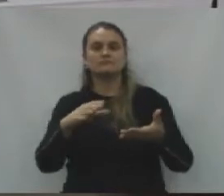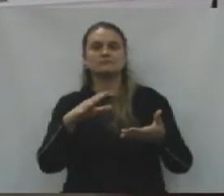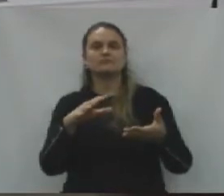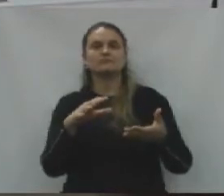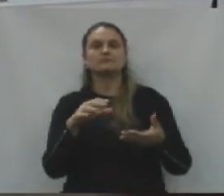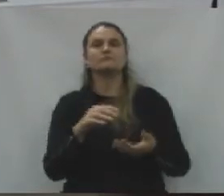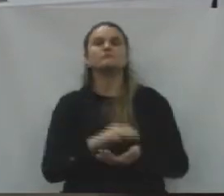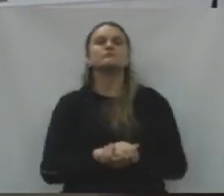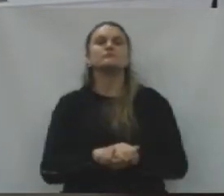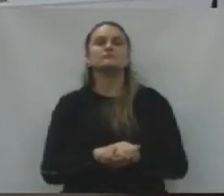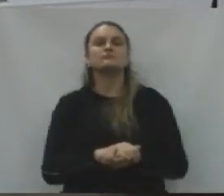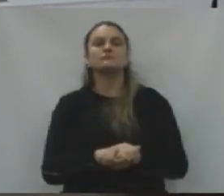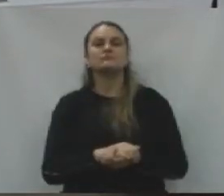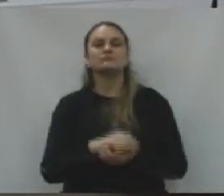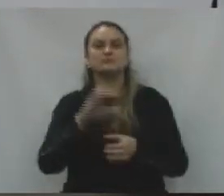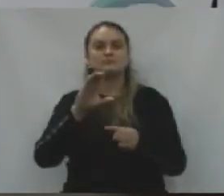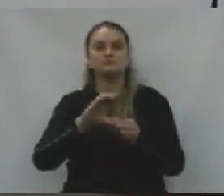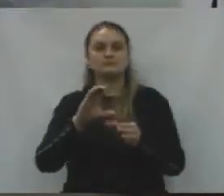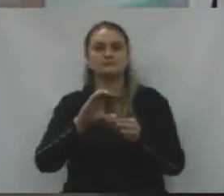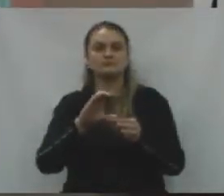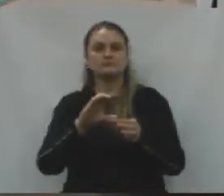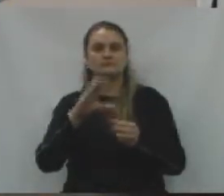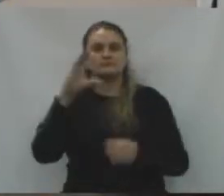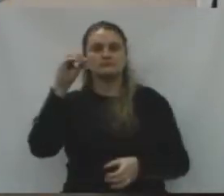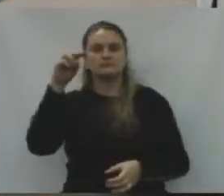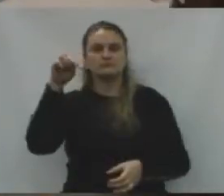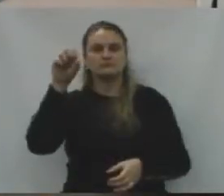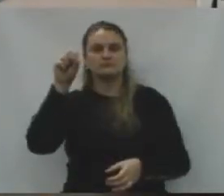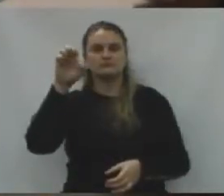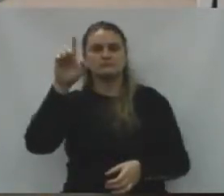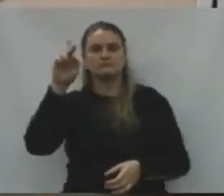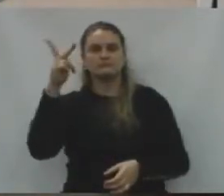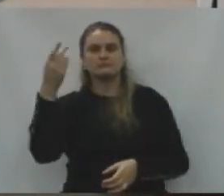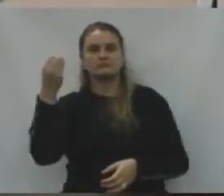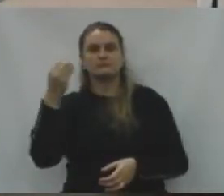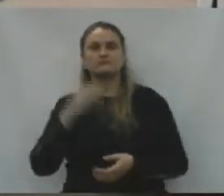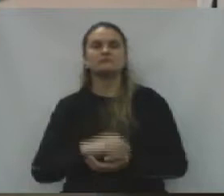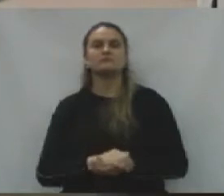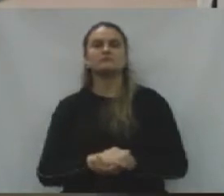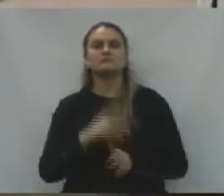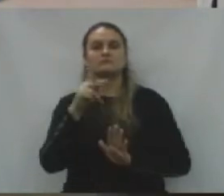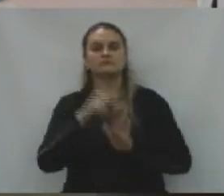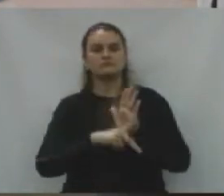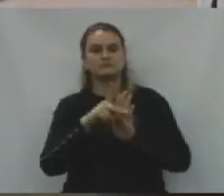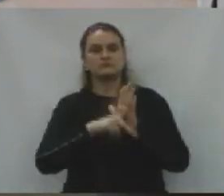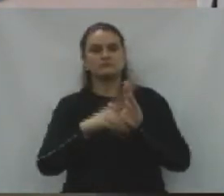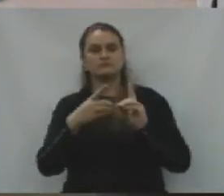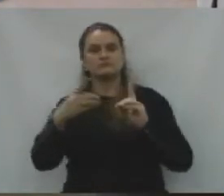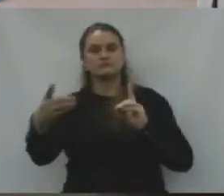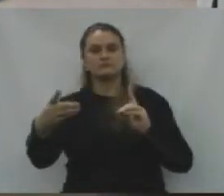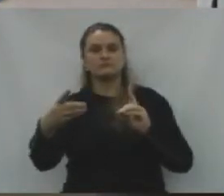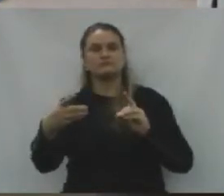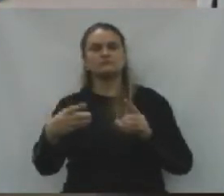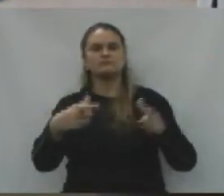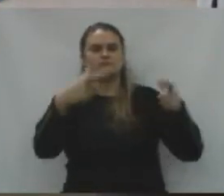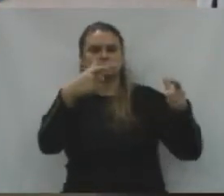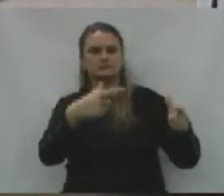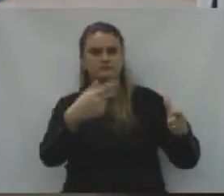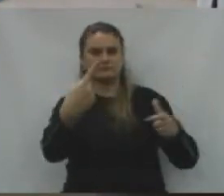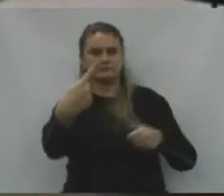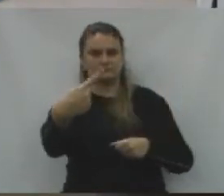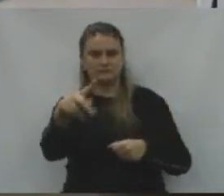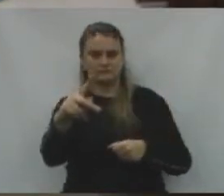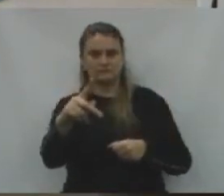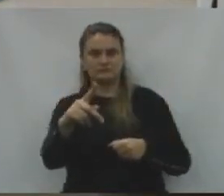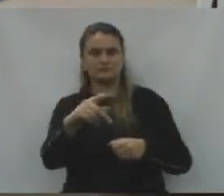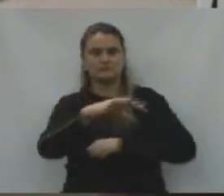conselho que os representa em Canoinhas. Projetos de extensão, como o Espaço é Seu, do curso